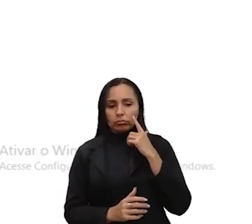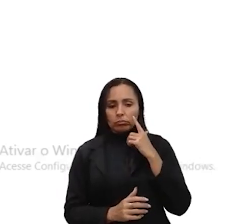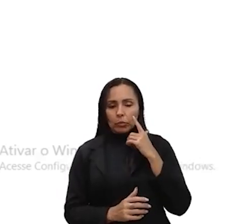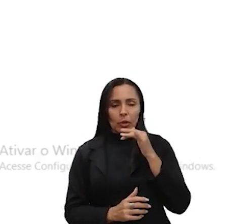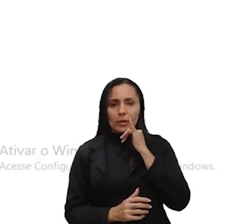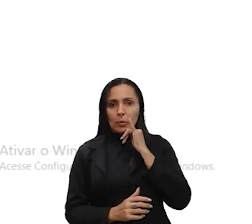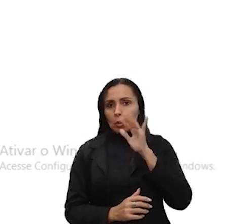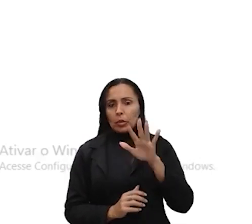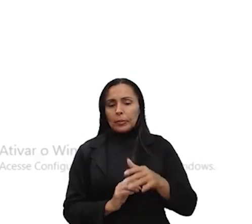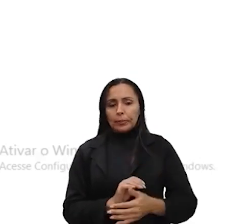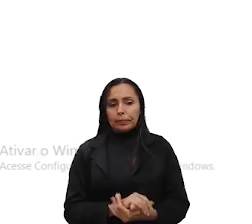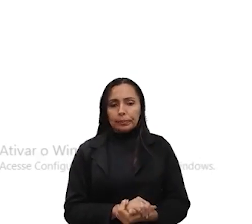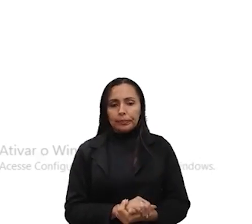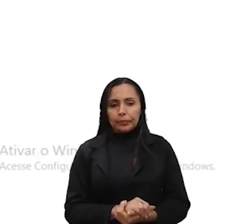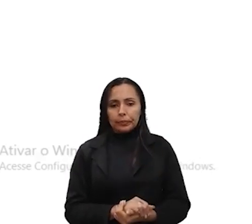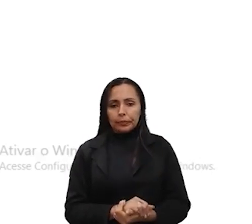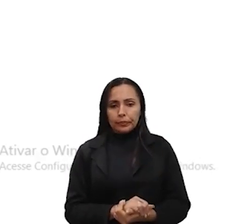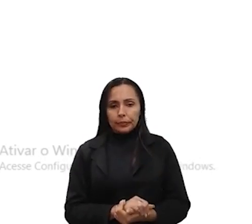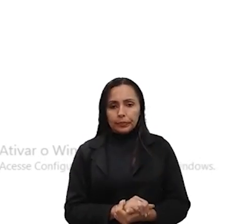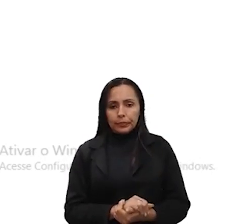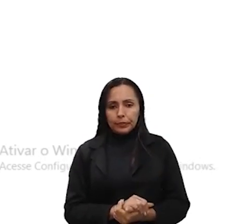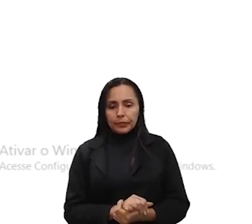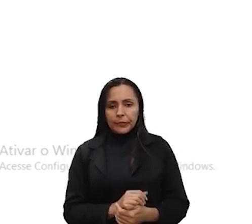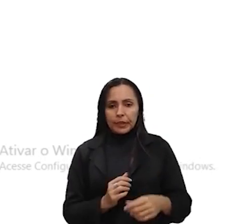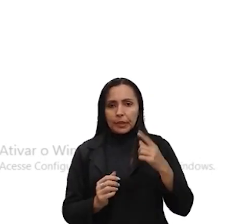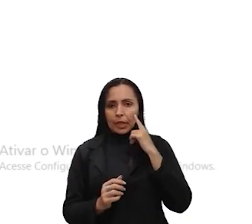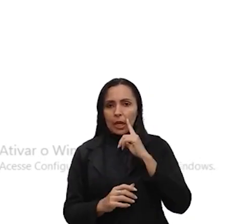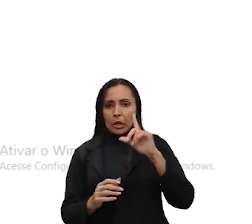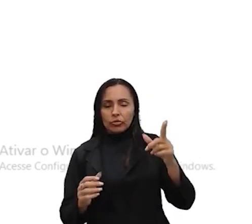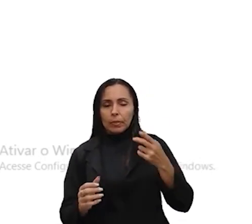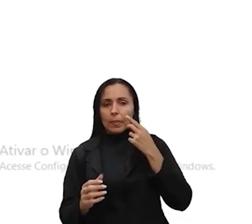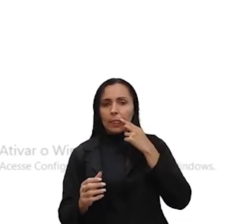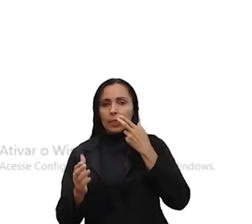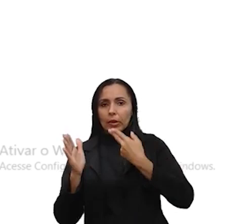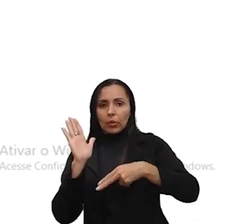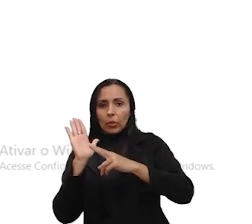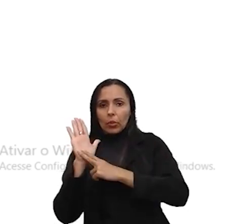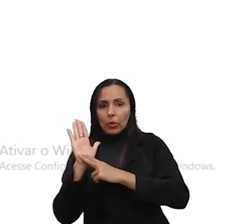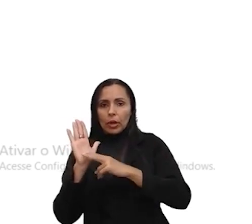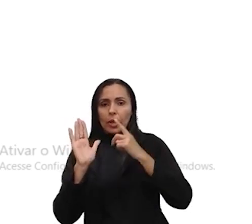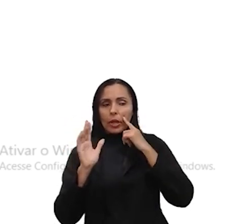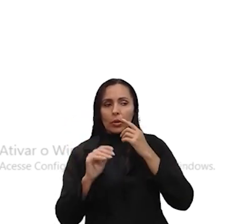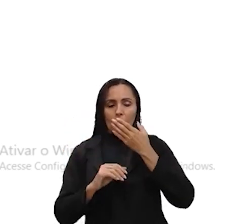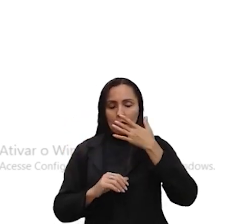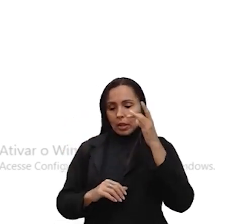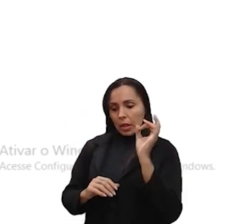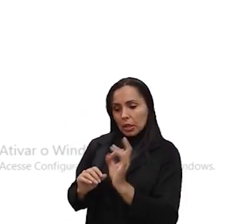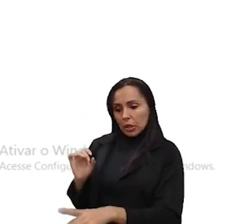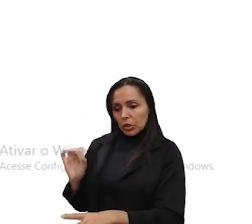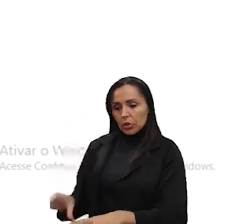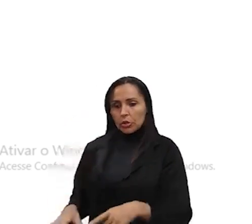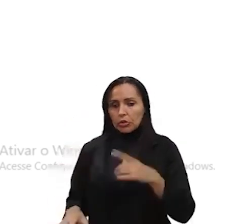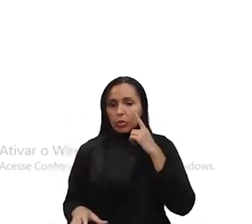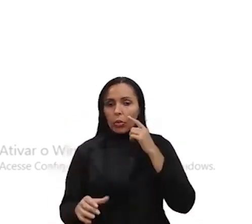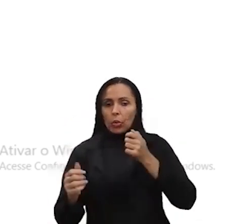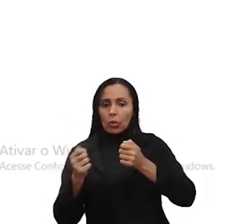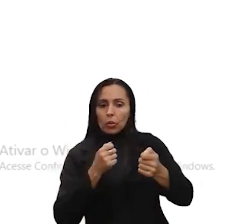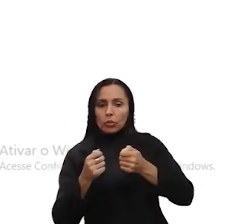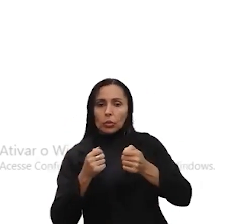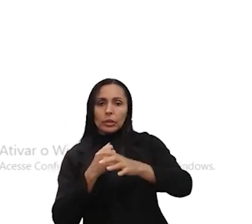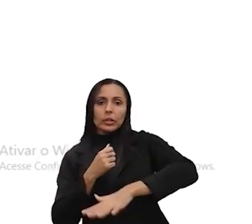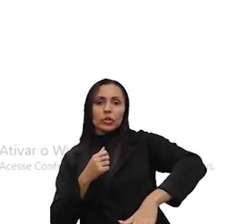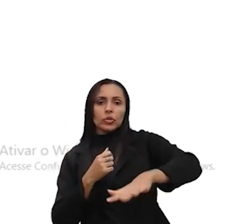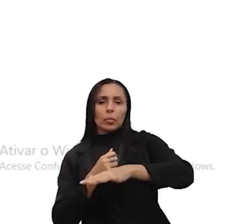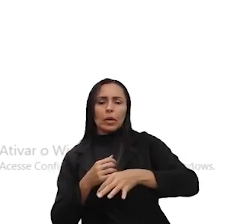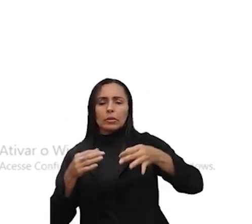exemplo, caixas de correios, lixos, controles dianteiros e espaço suficiente para